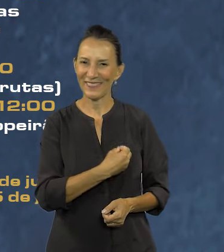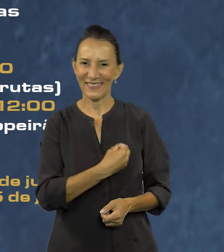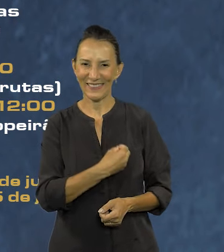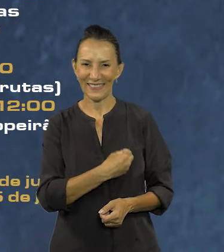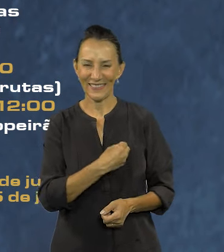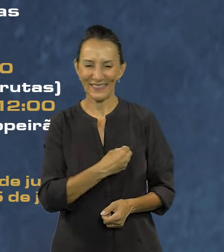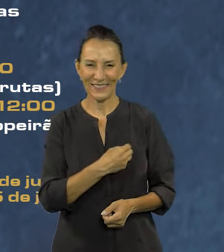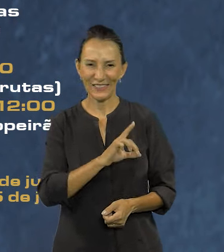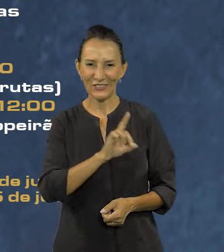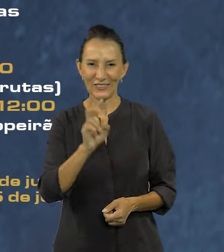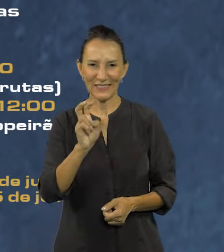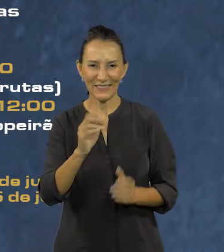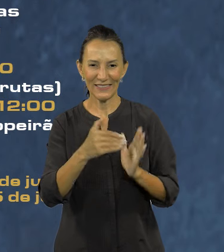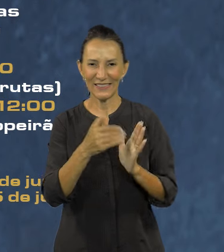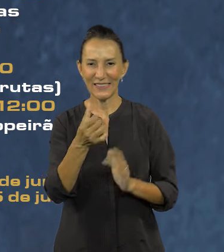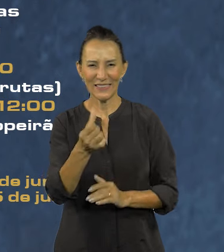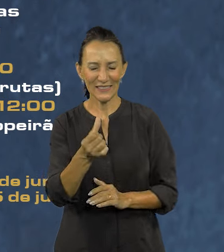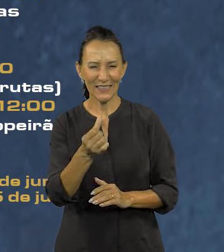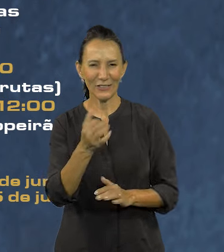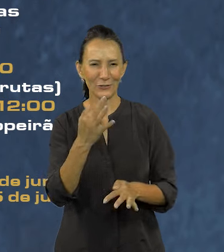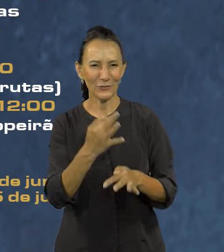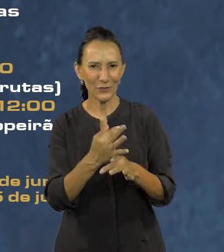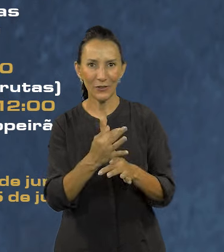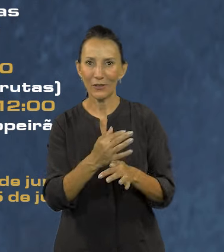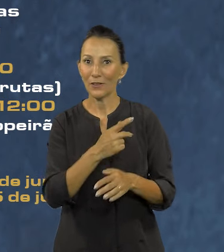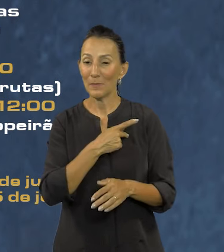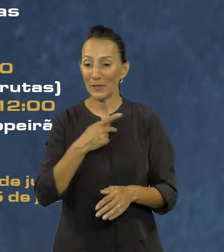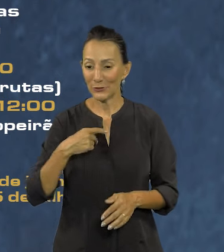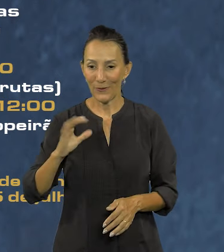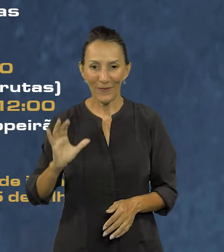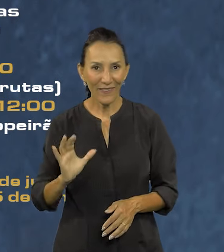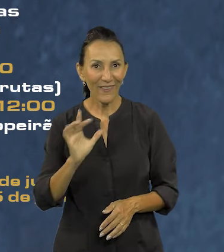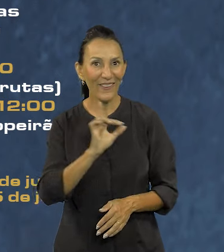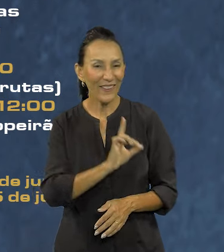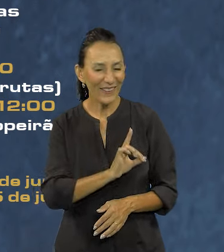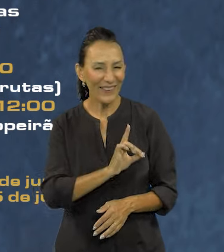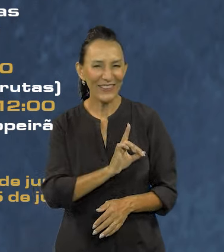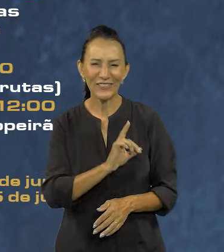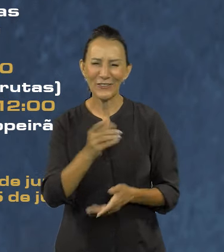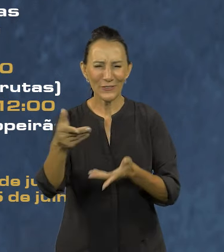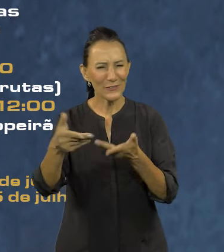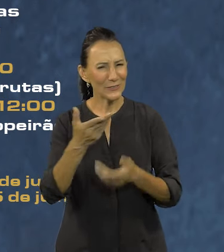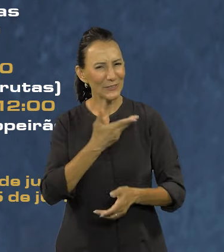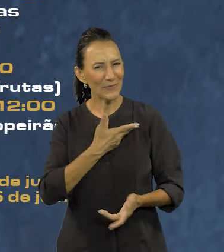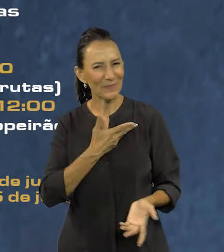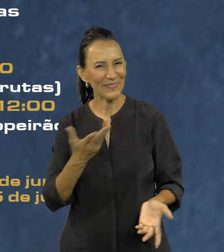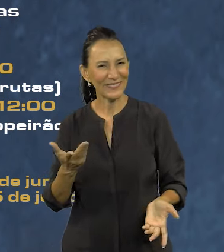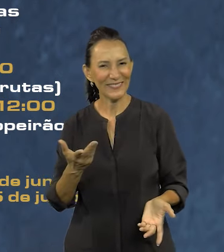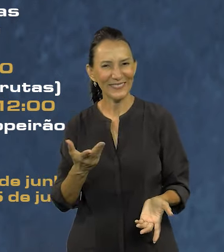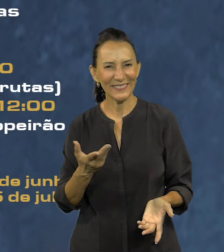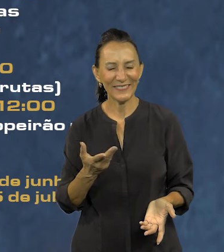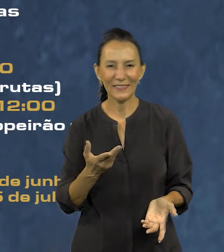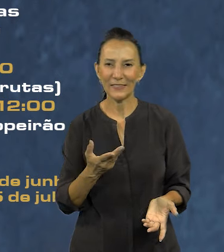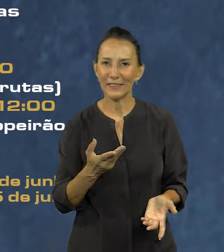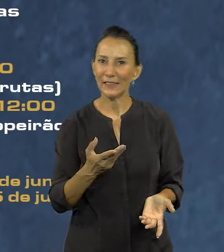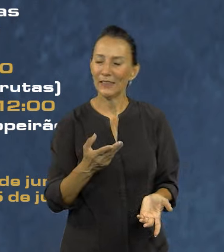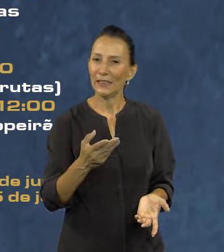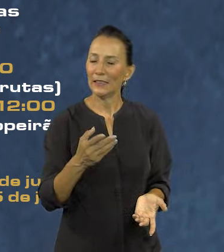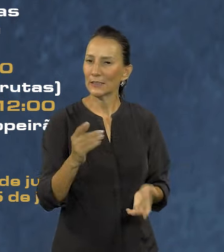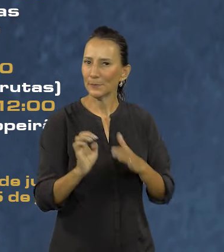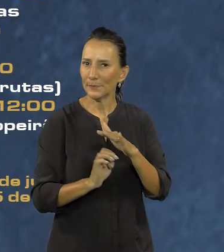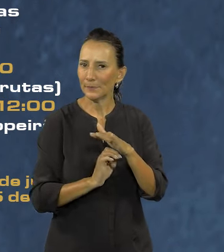5 e 6 de julho Cláudio Duarte você convide um amigo Mande as pessoas da sua empresa